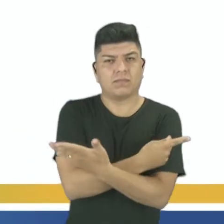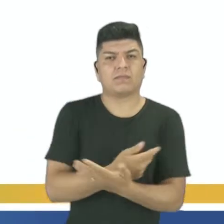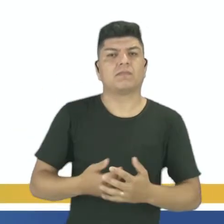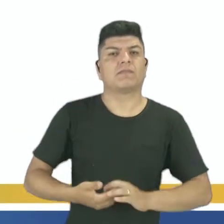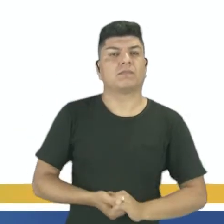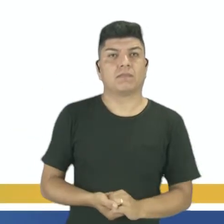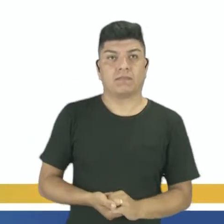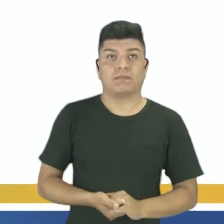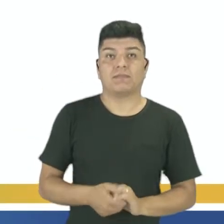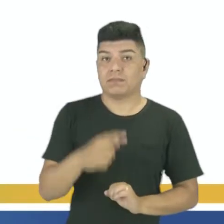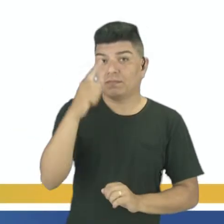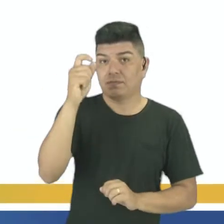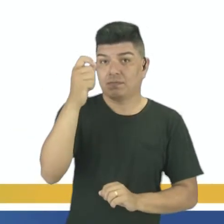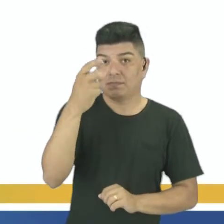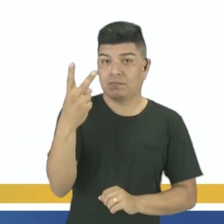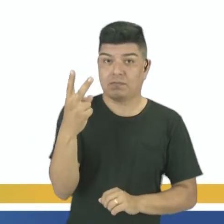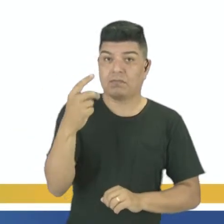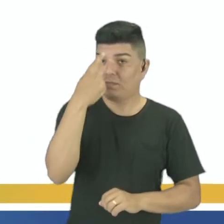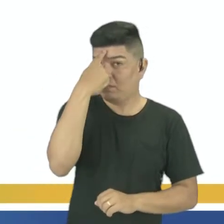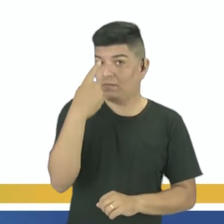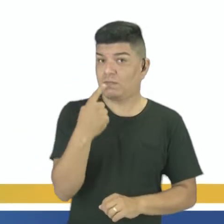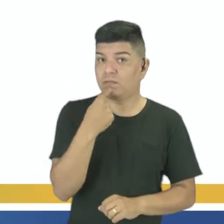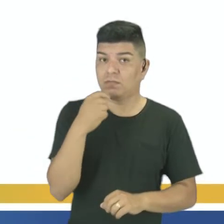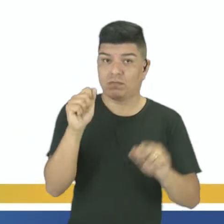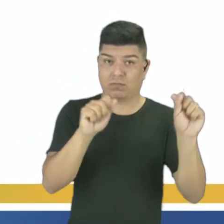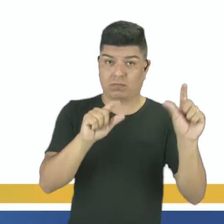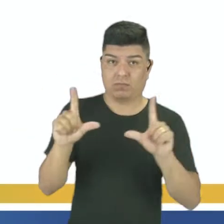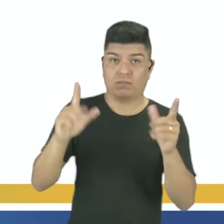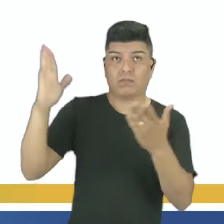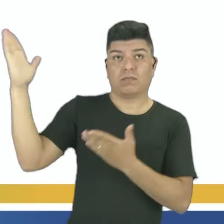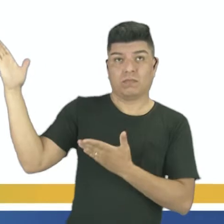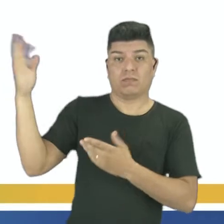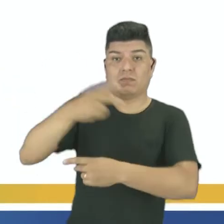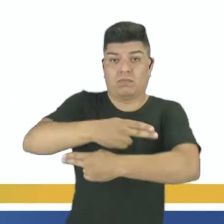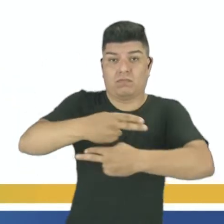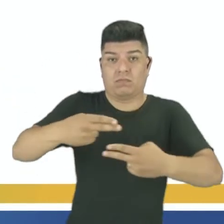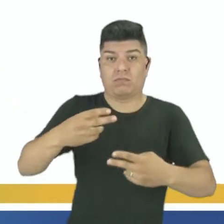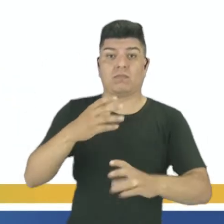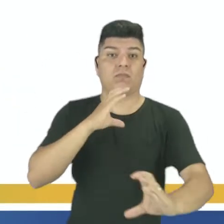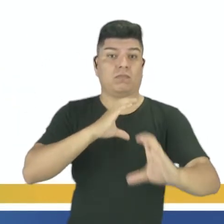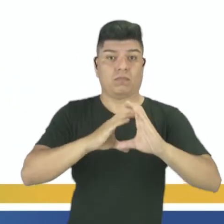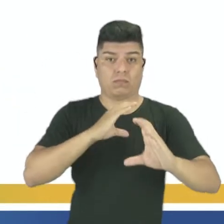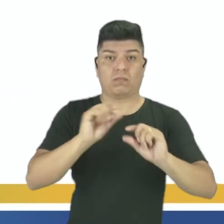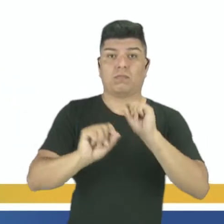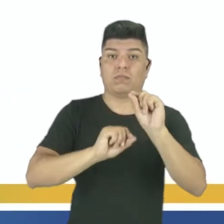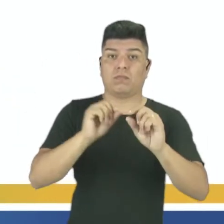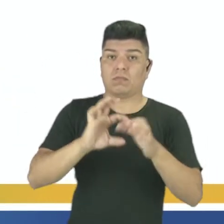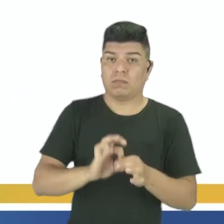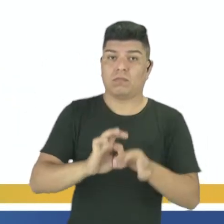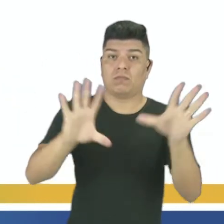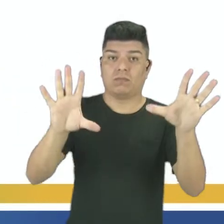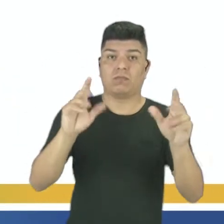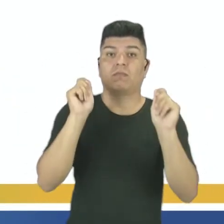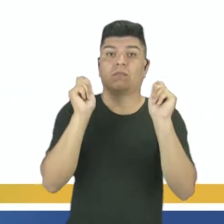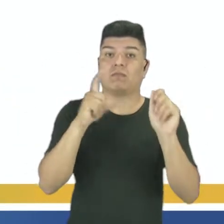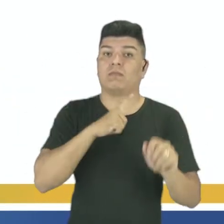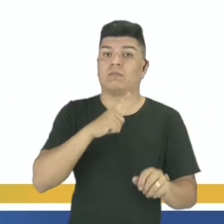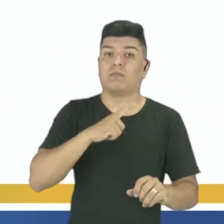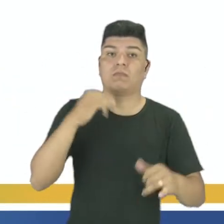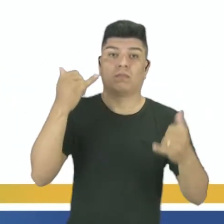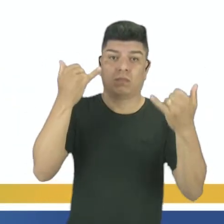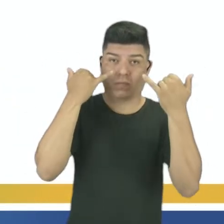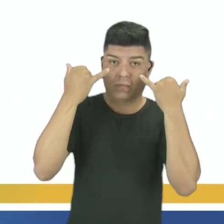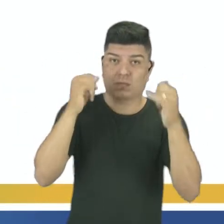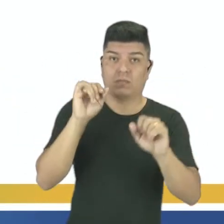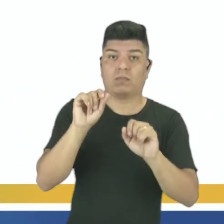Olha só, nas duas imagens é possível ver objetos que servem como um meio de comunicação, disponíveis para se obter